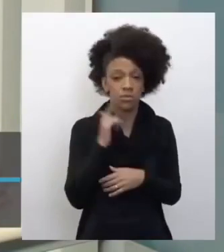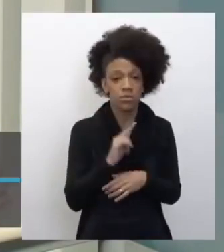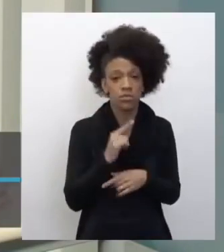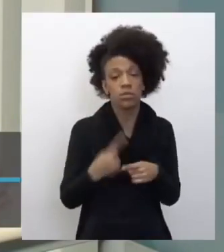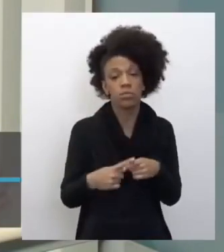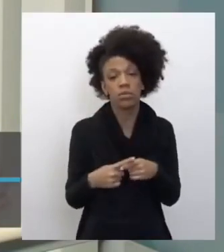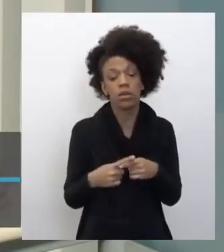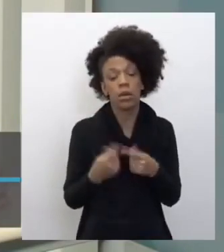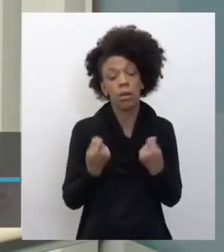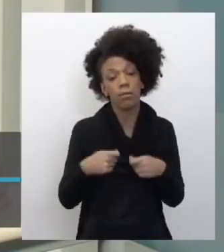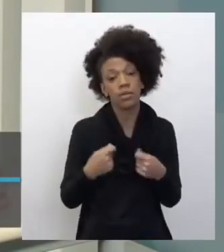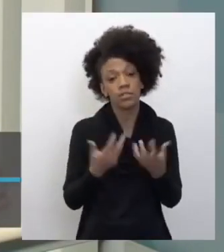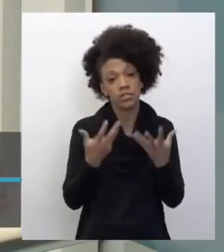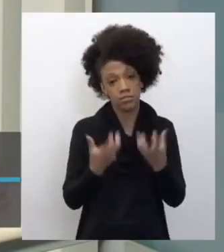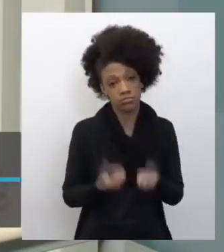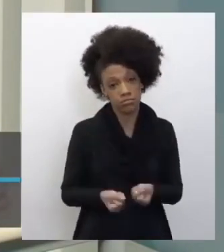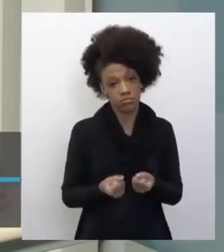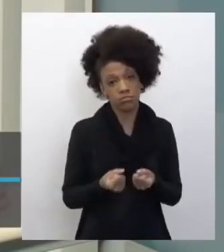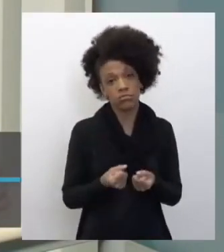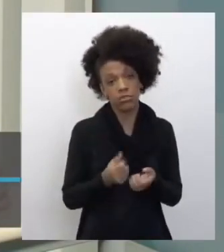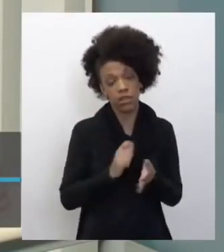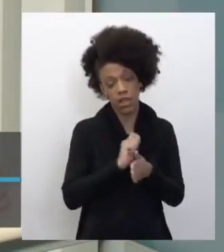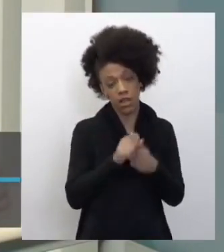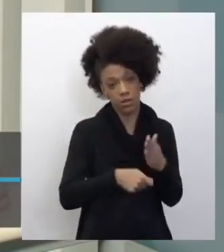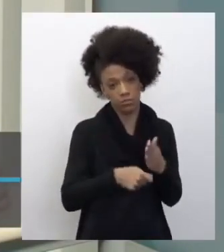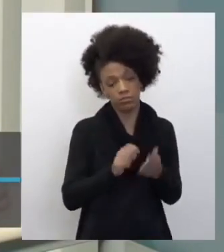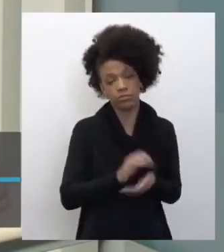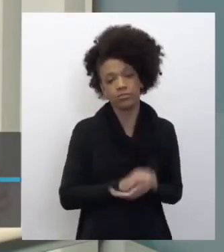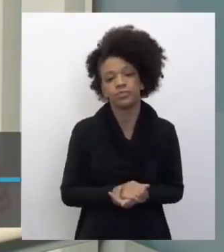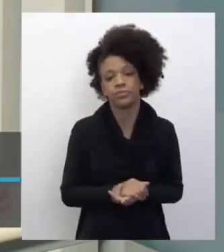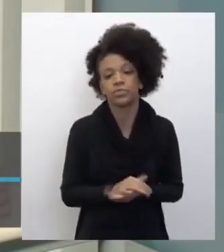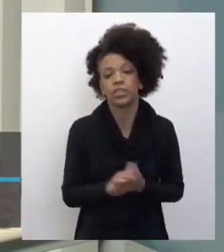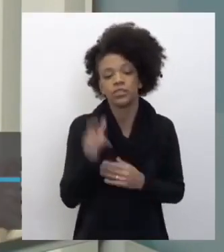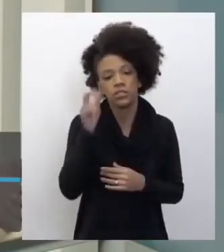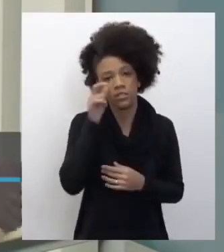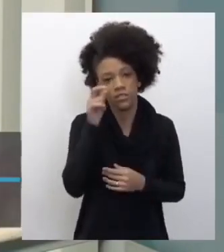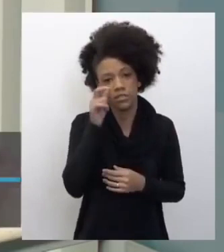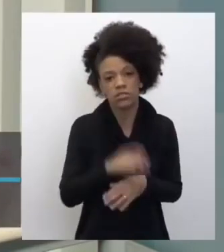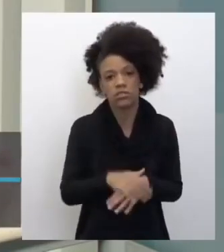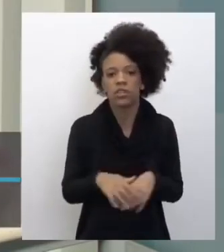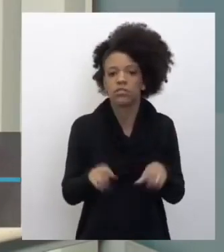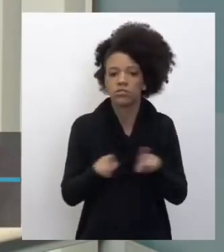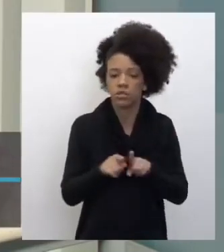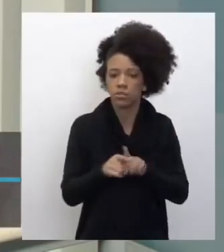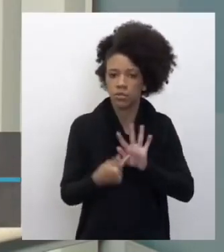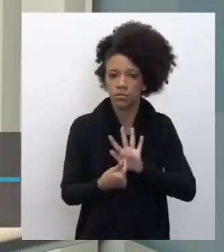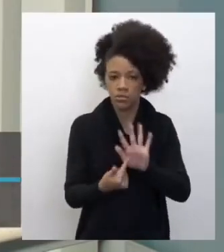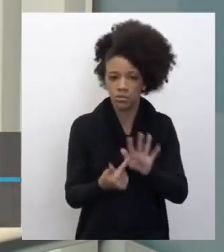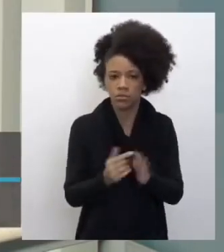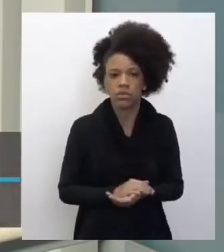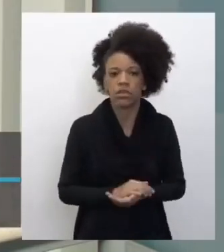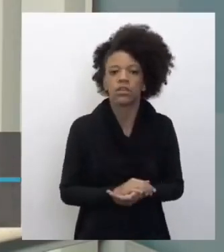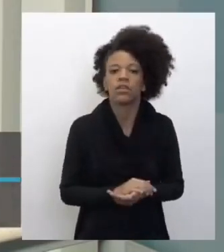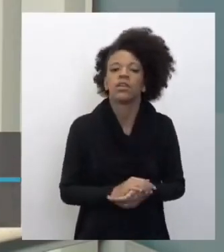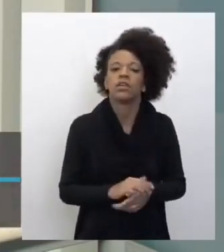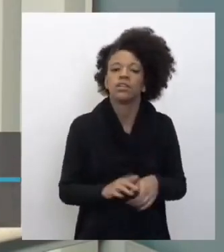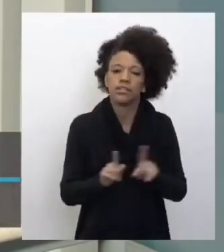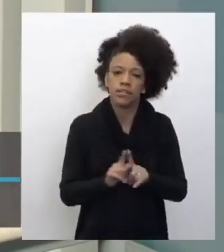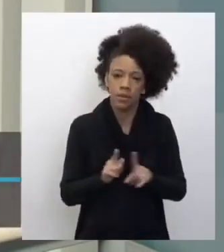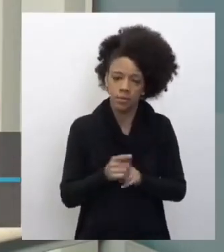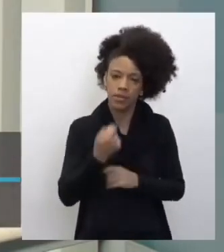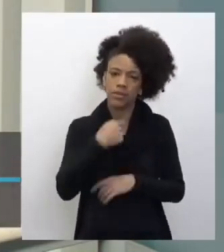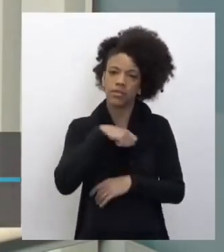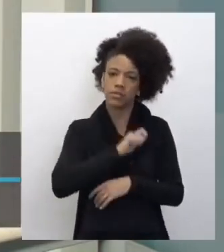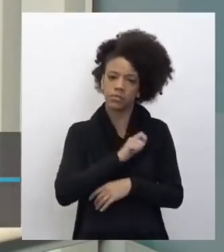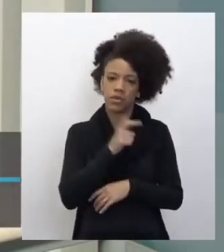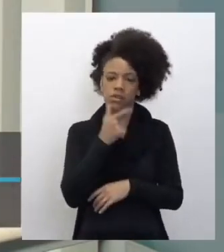turma? Então, a gente vai assistir mais um, que eu também trouxe, que também estava em espanhol, é